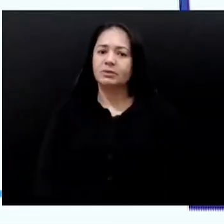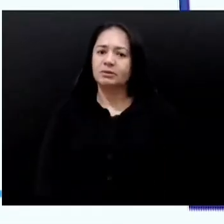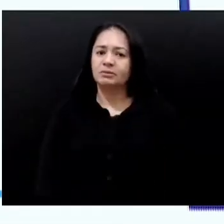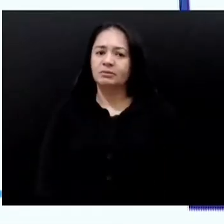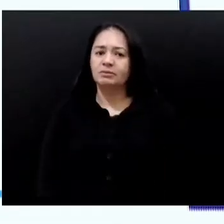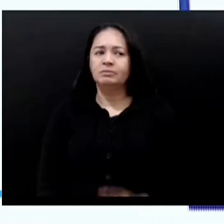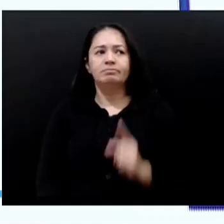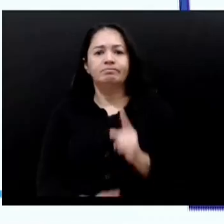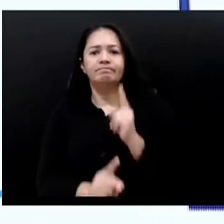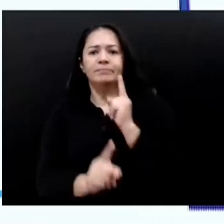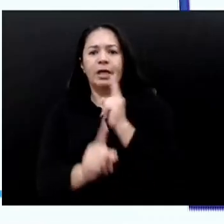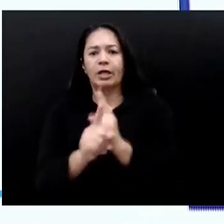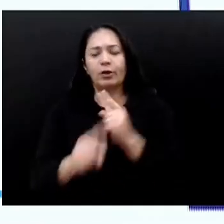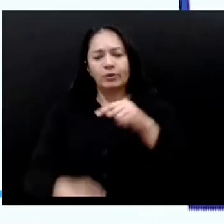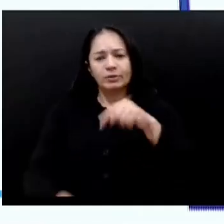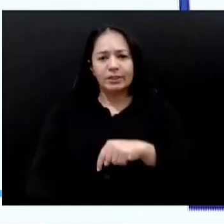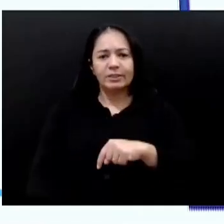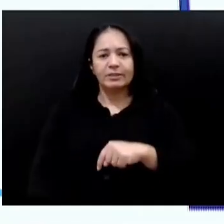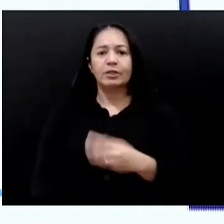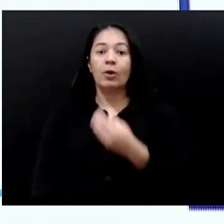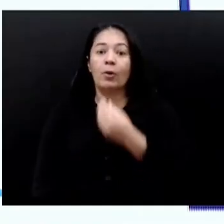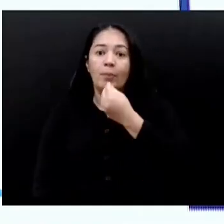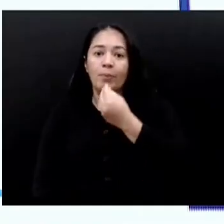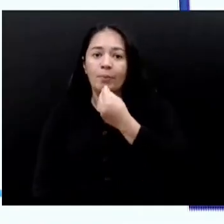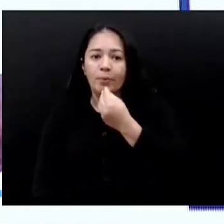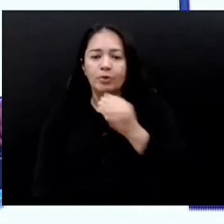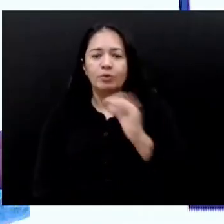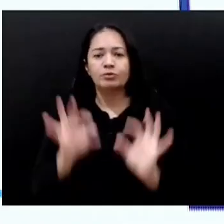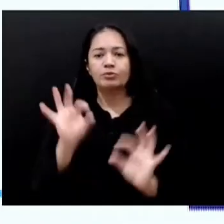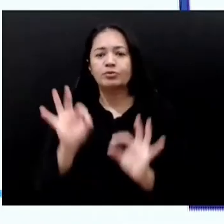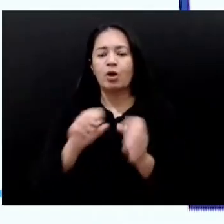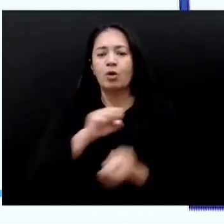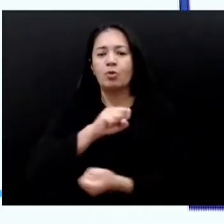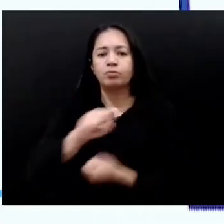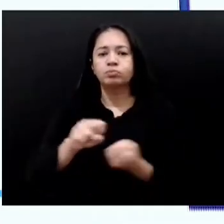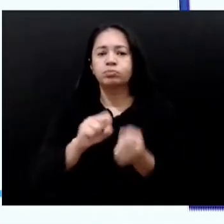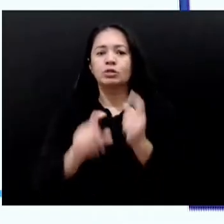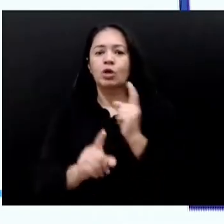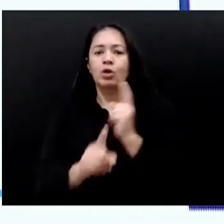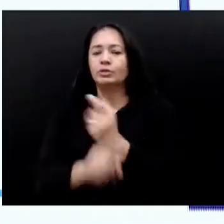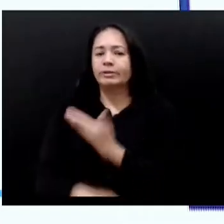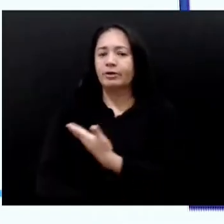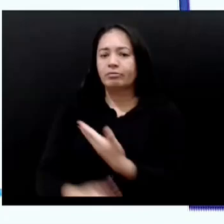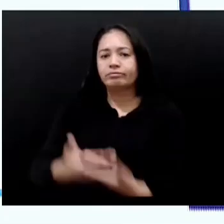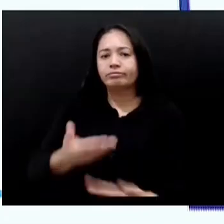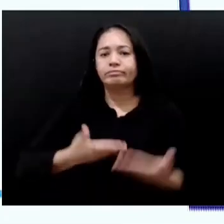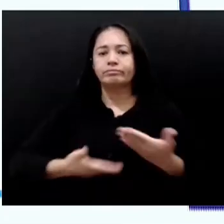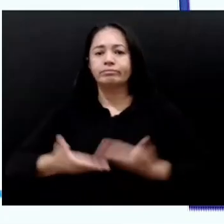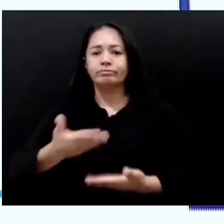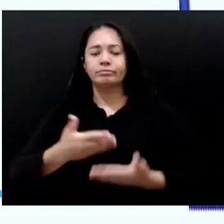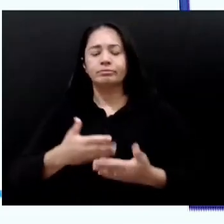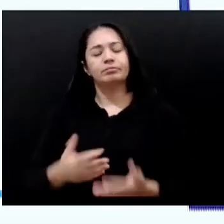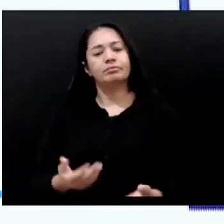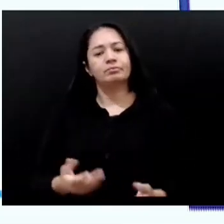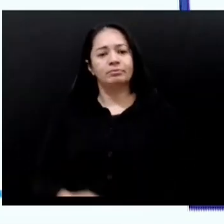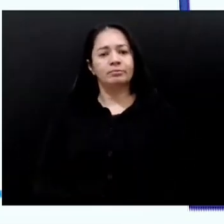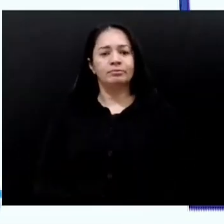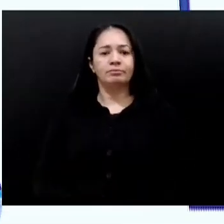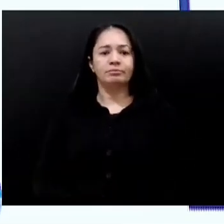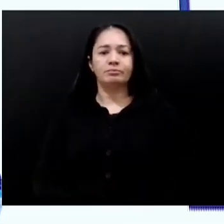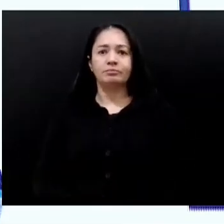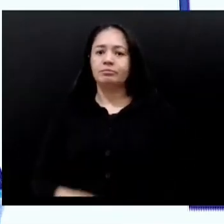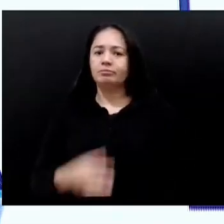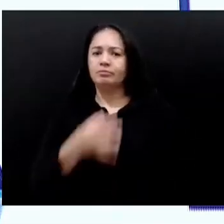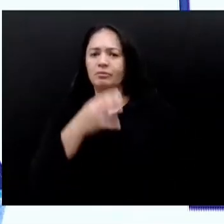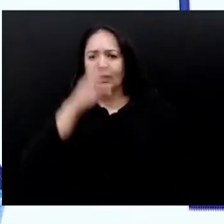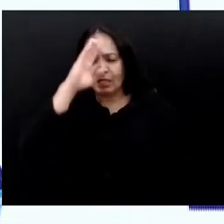cidade oportunidades, montaram um ecossistema, encontraram amigos aí nessa caminhada, que acreditaram e foram para cima.